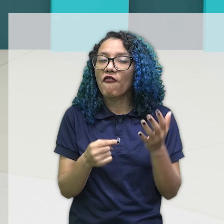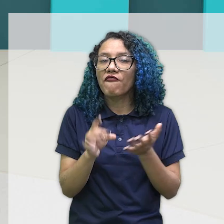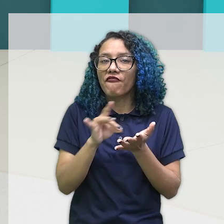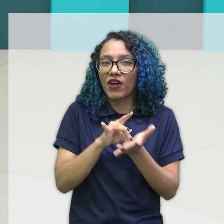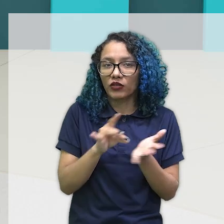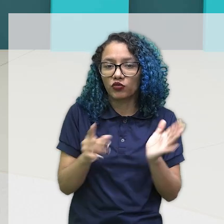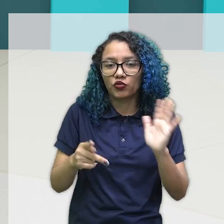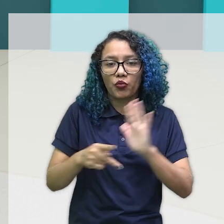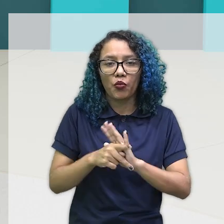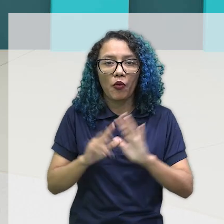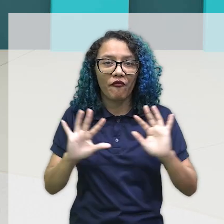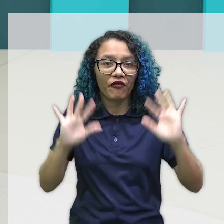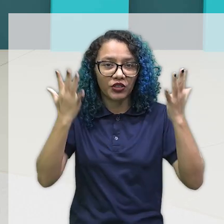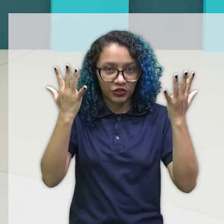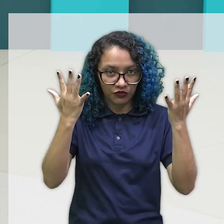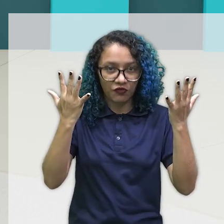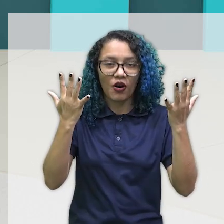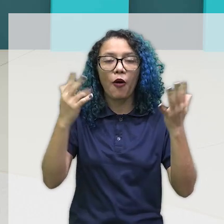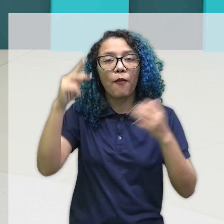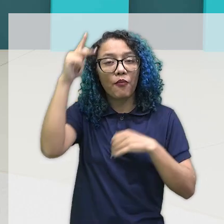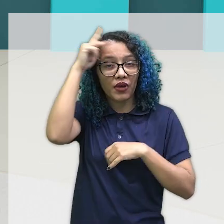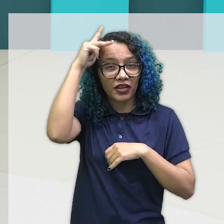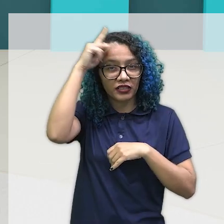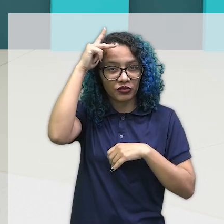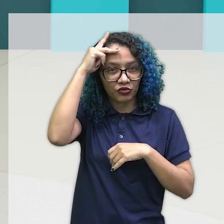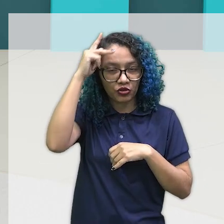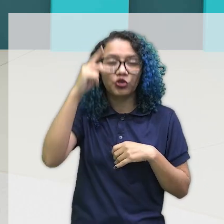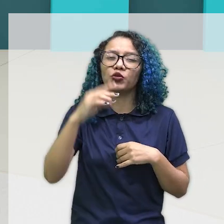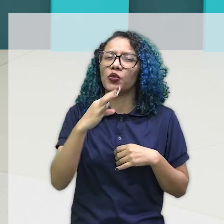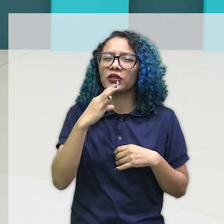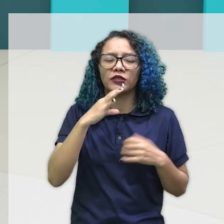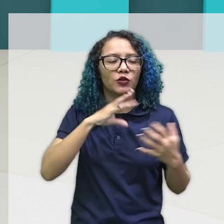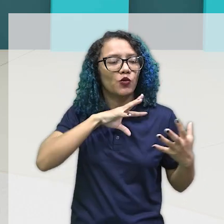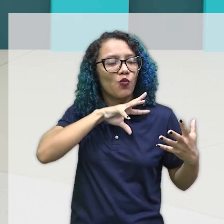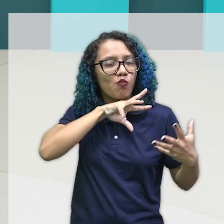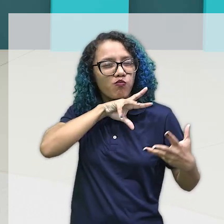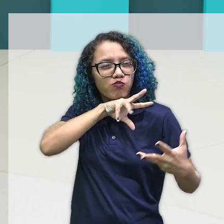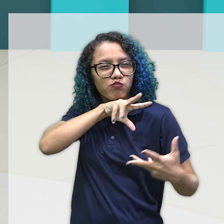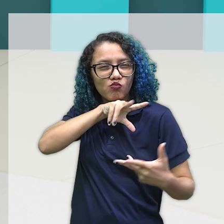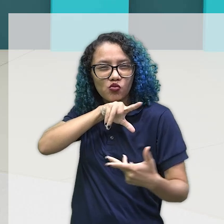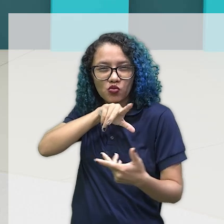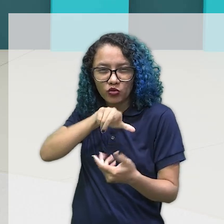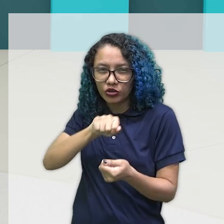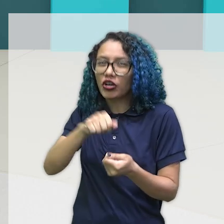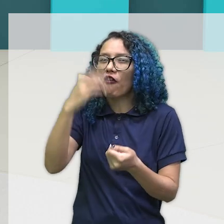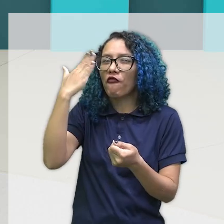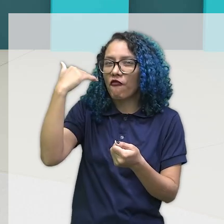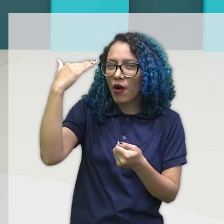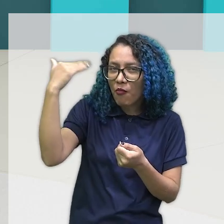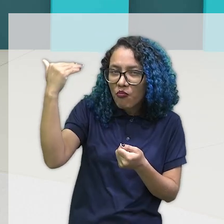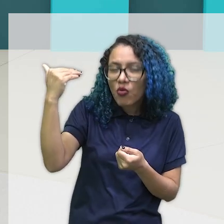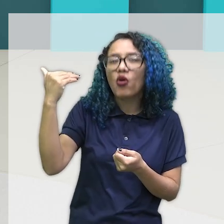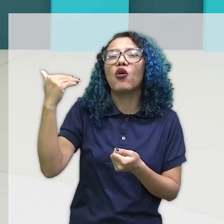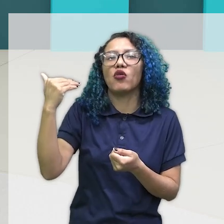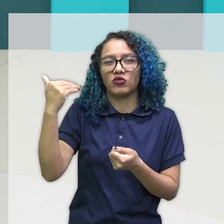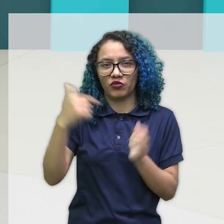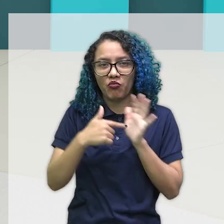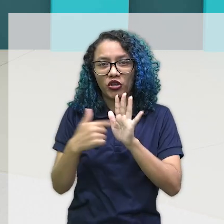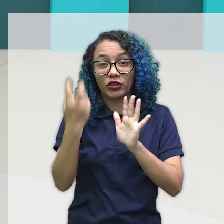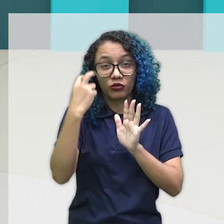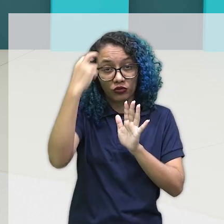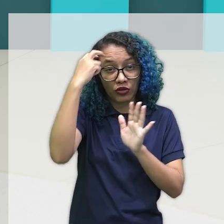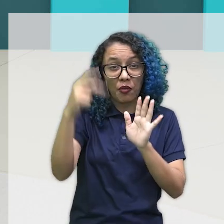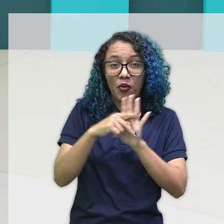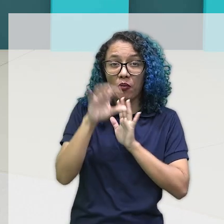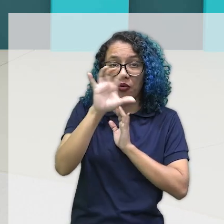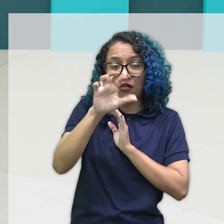mundialmente conhecido, né, que leva aí a cultura da região norte para o mundo, e nós vamos abordar alguns